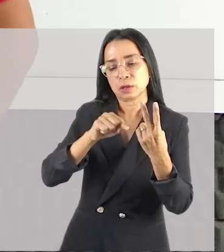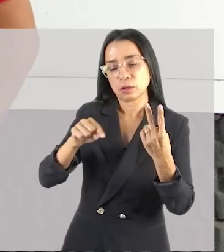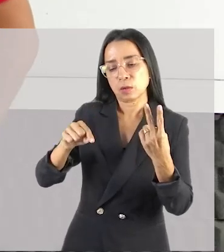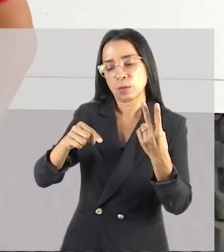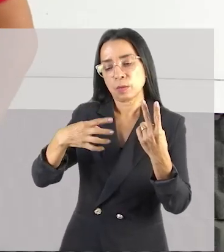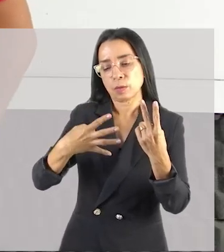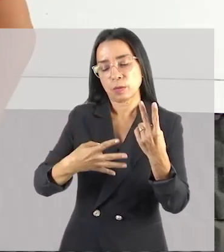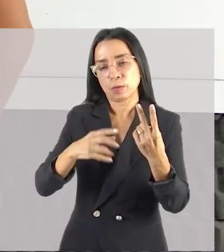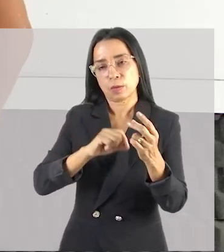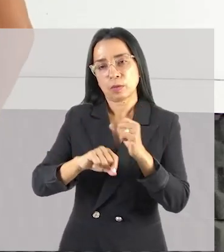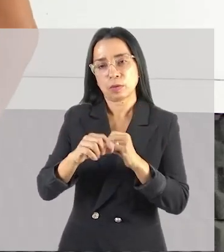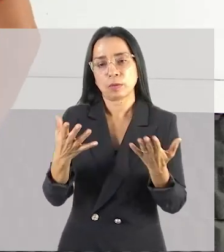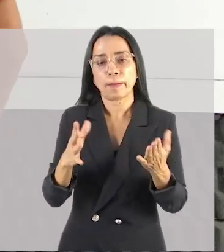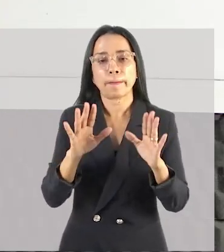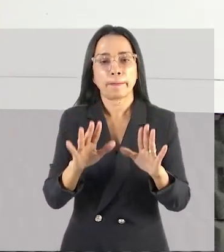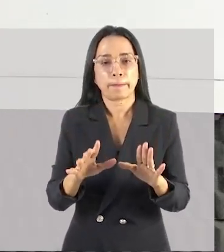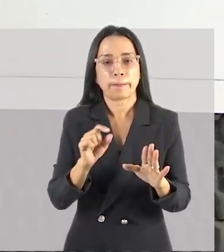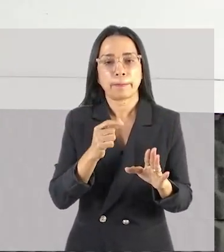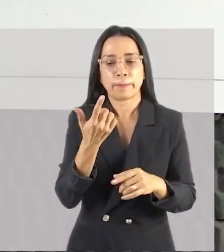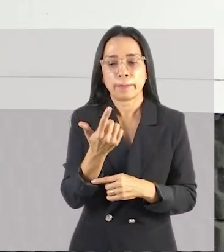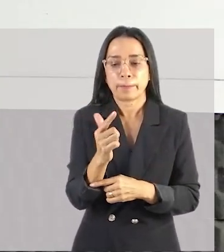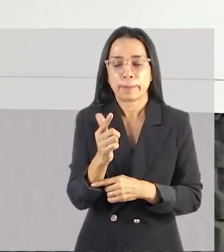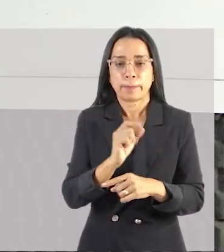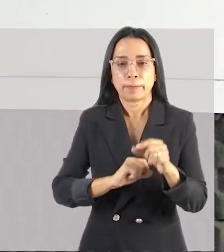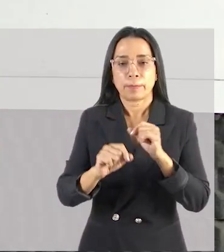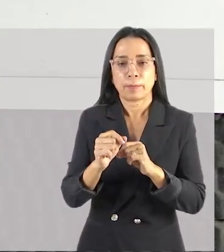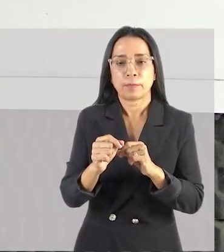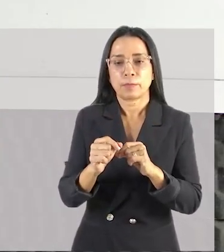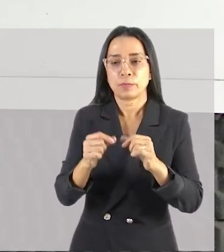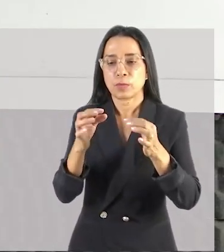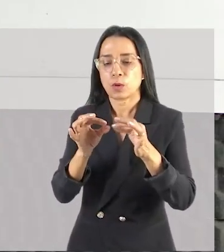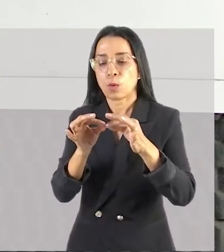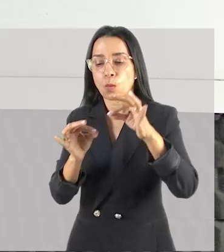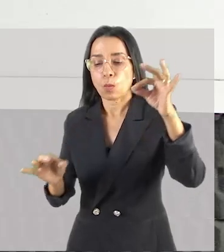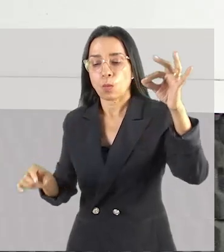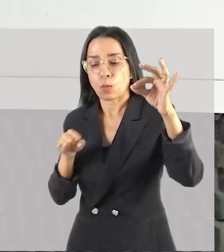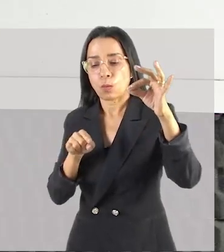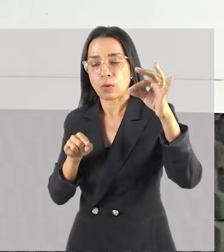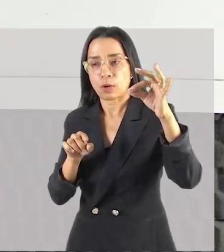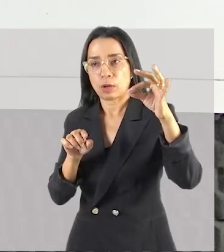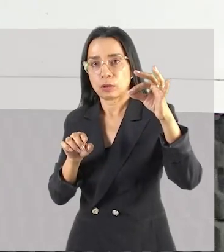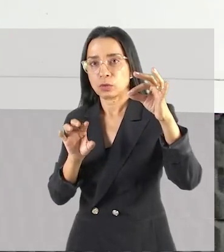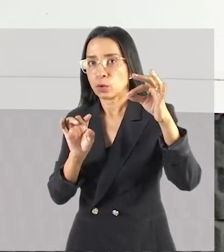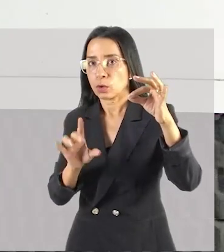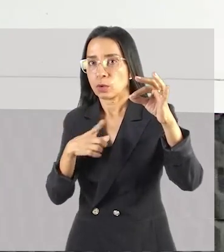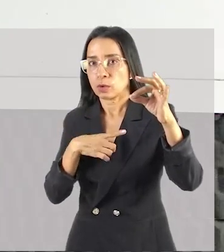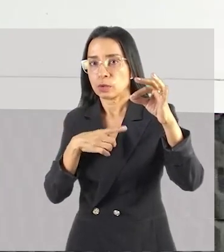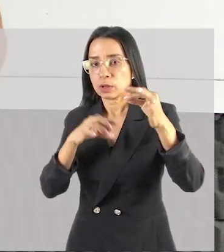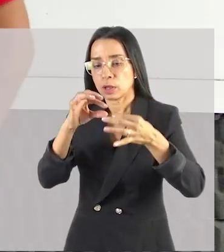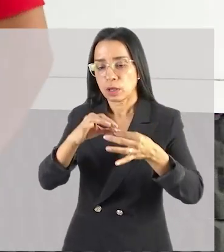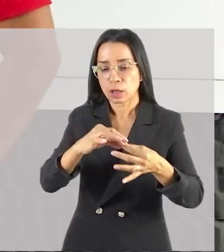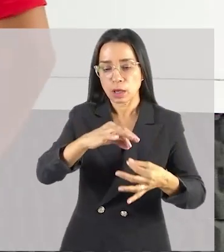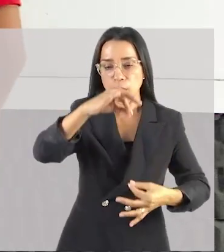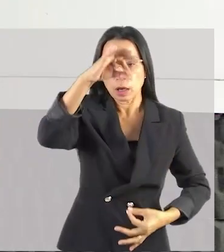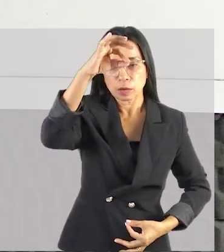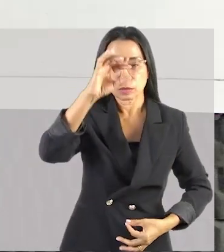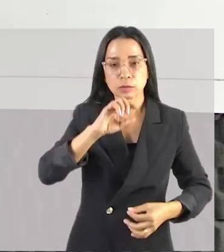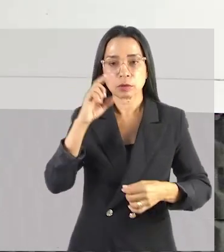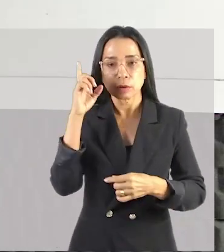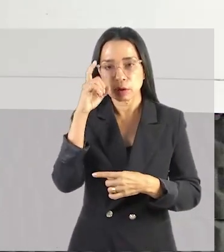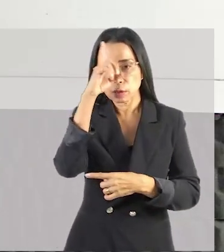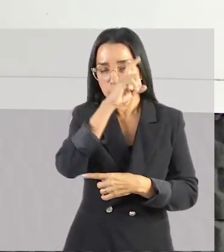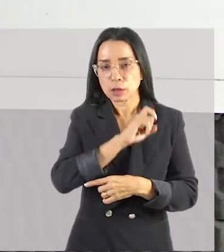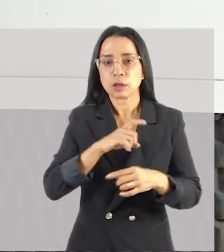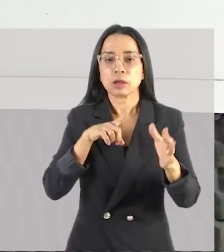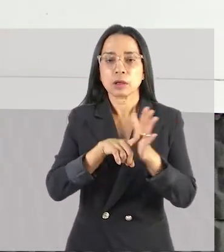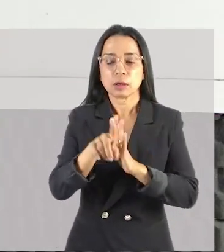triângulo equilátero. Só que nós não temos o lado dele, ele deu a altura. Tá? Então a dificuldade da questão está